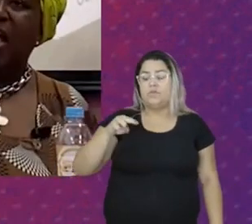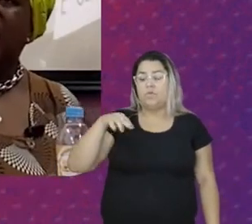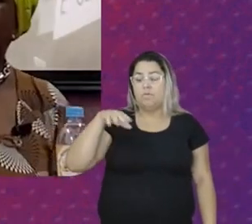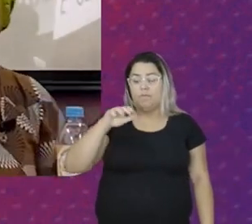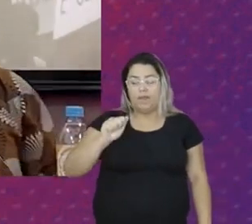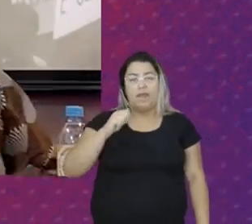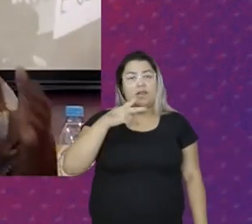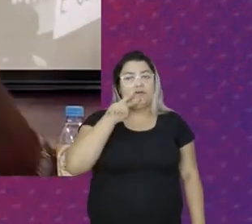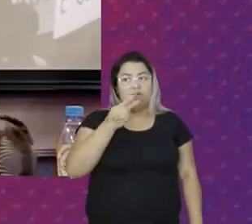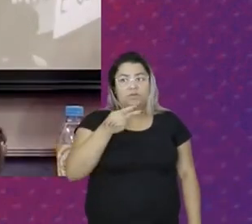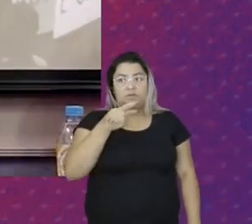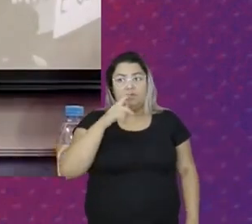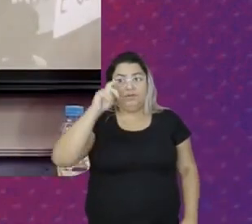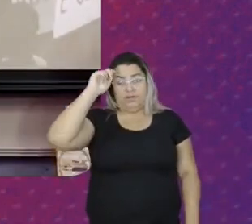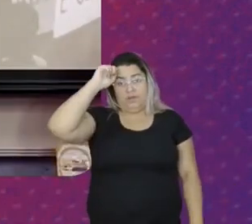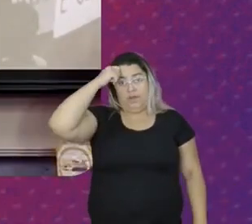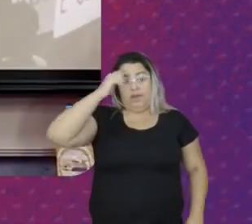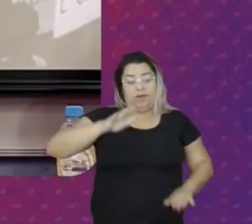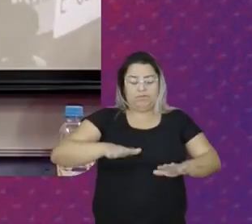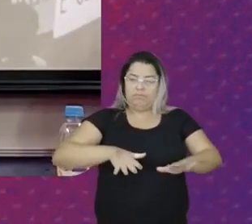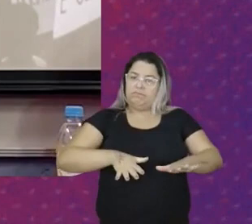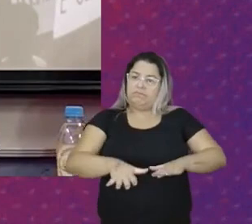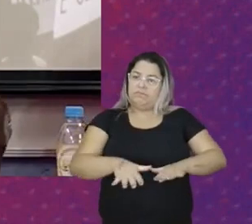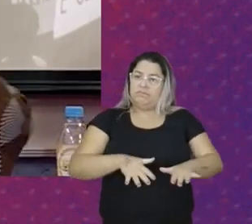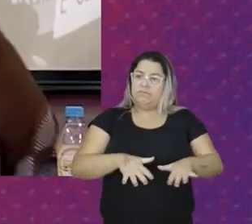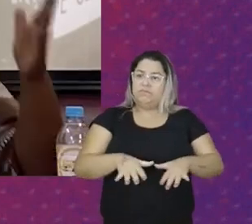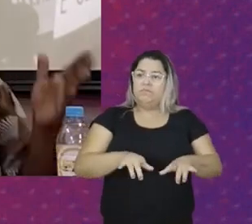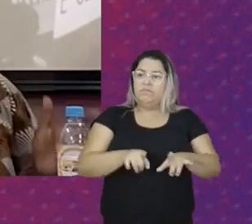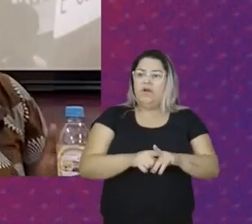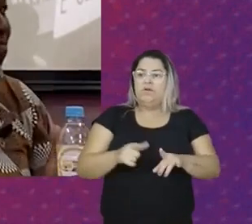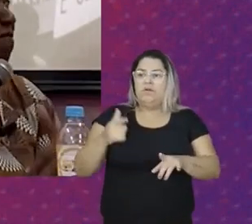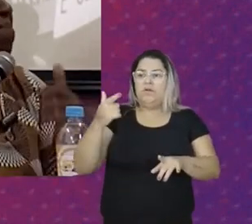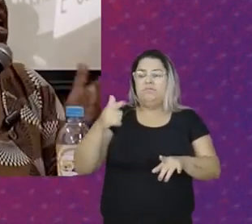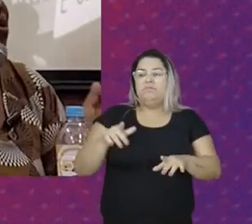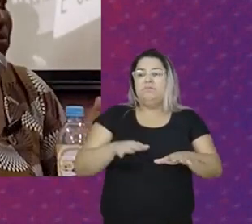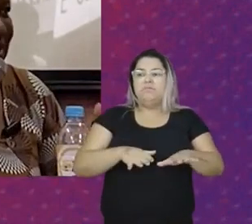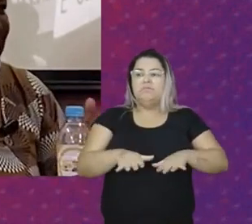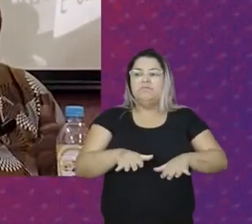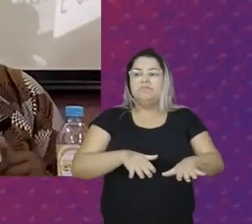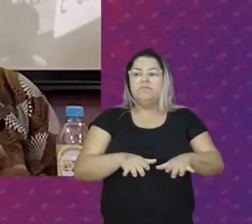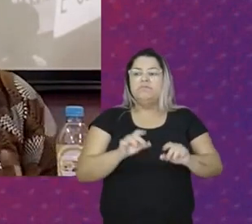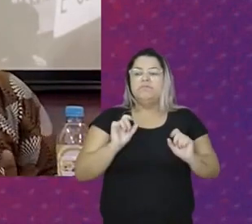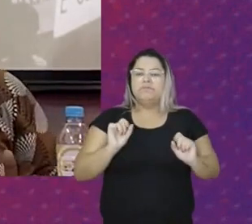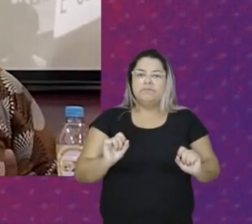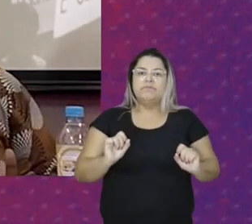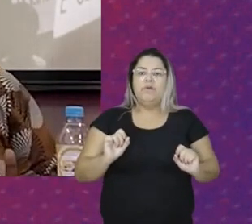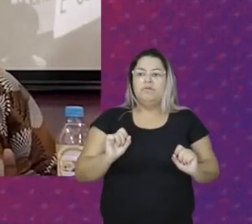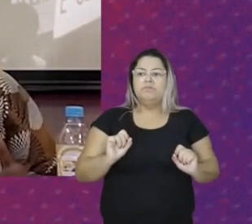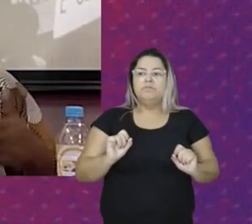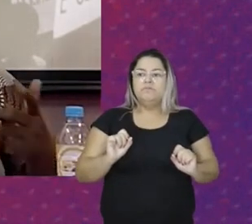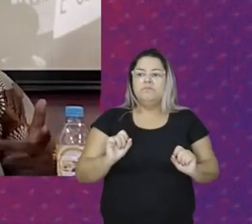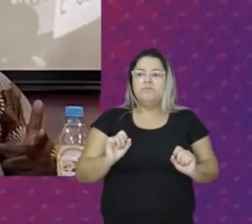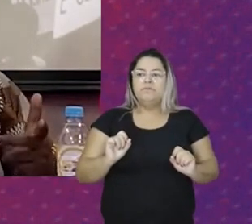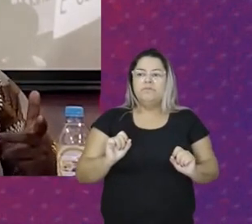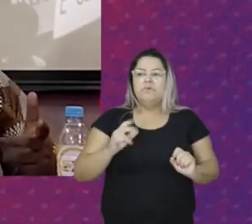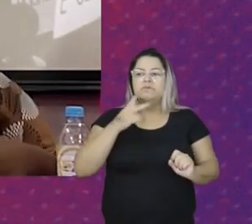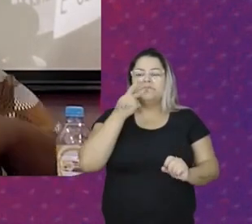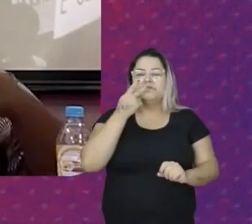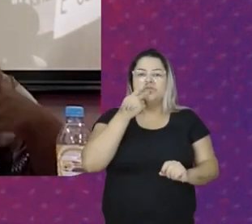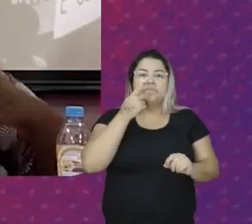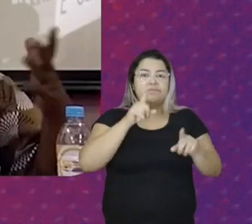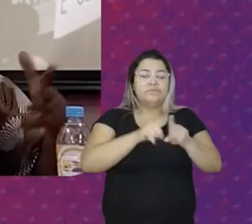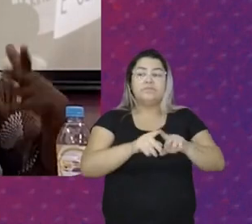de negros em movimento, né? E movimentos negros. Quando ela diz